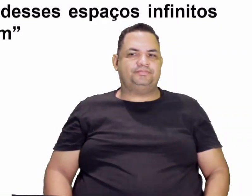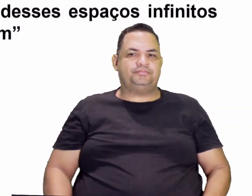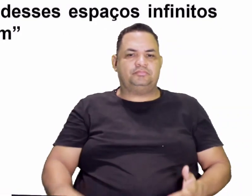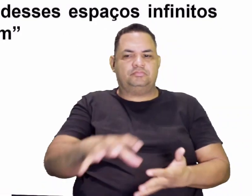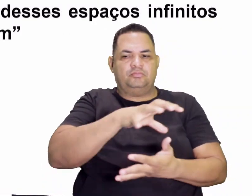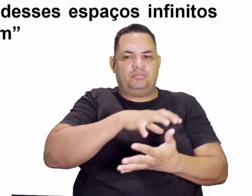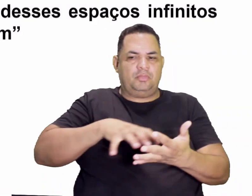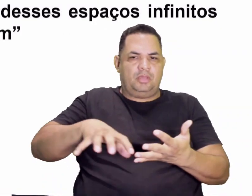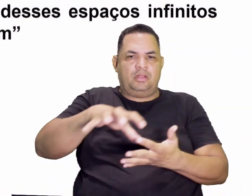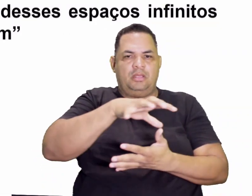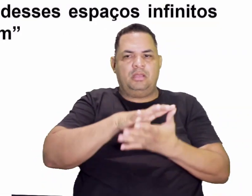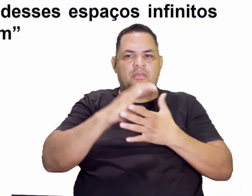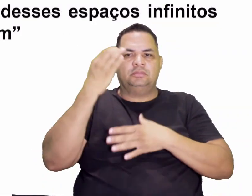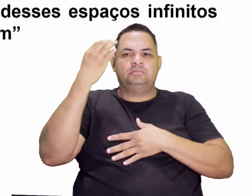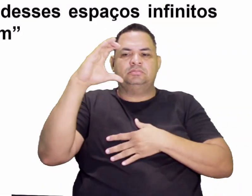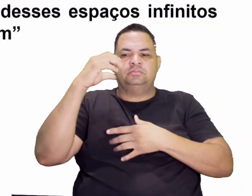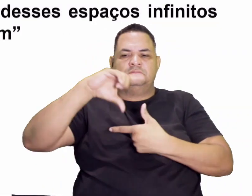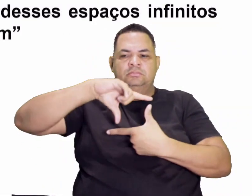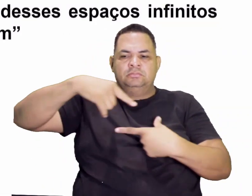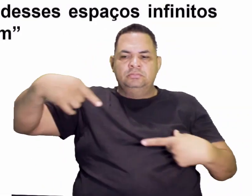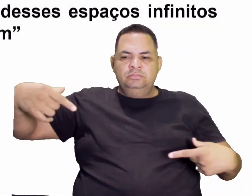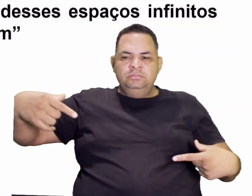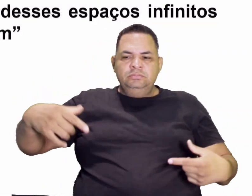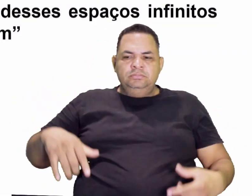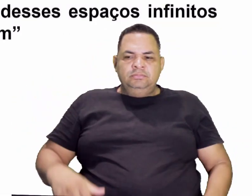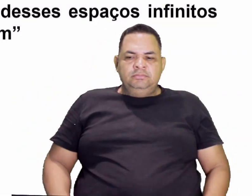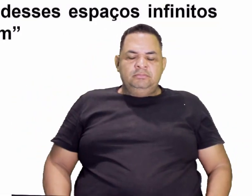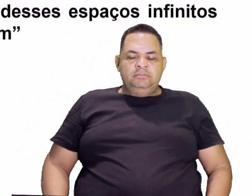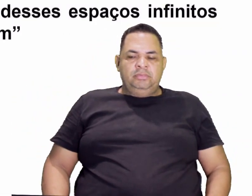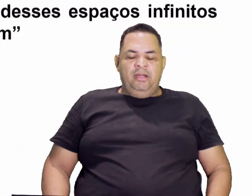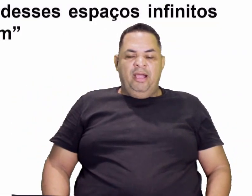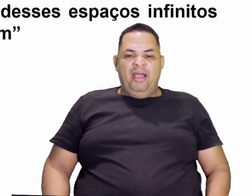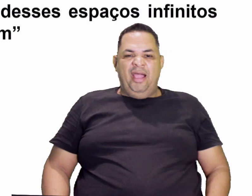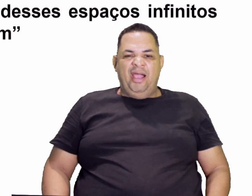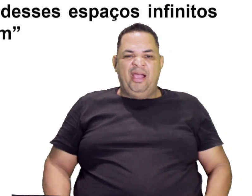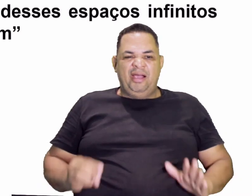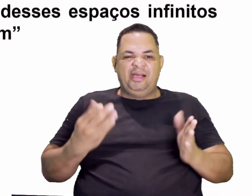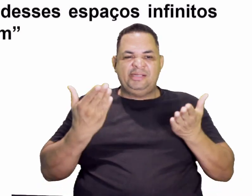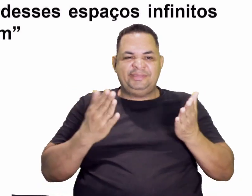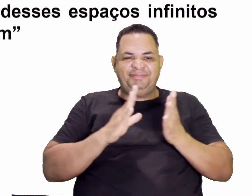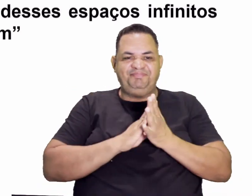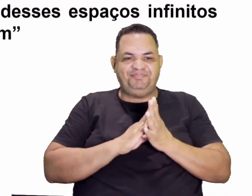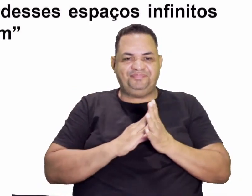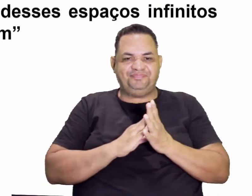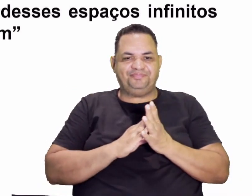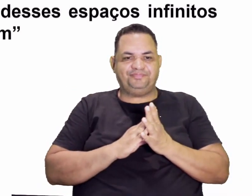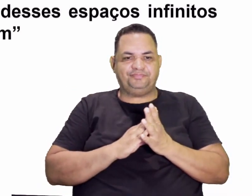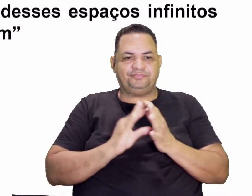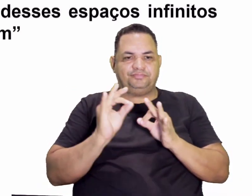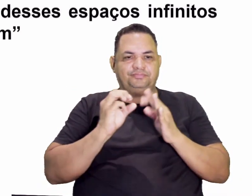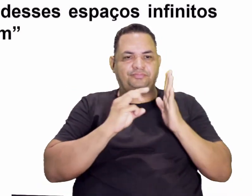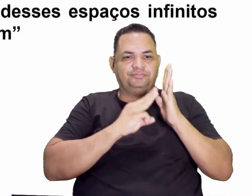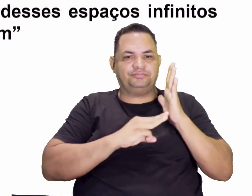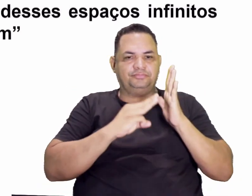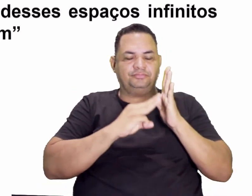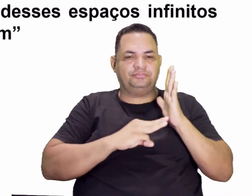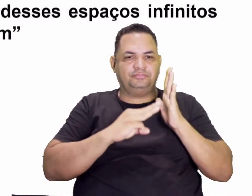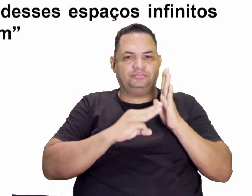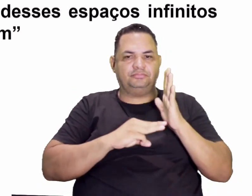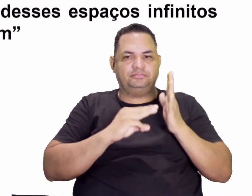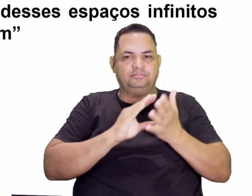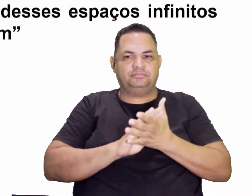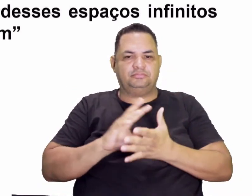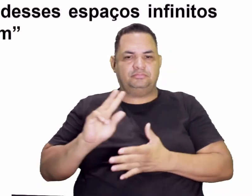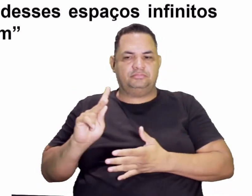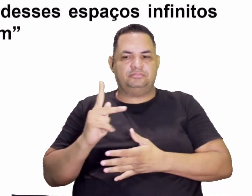Agora, a Revolução Científica na modernidade. Então tá aqui, gente, ó, um modelo do geocentrismo. Desculpa,